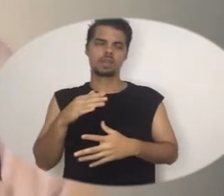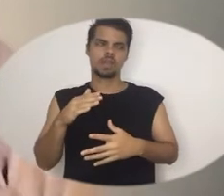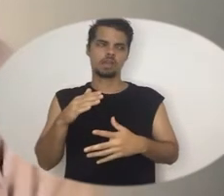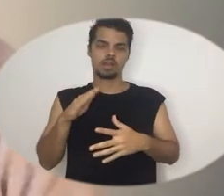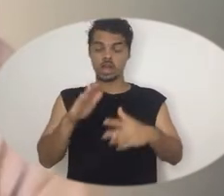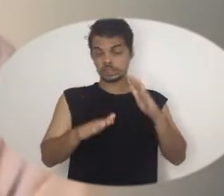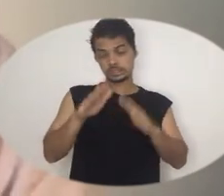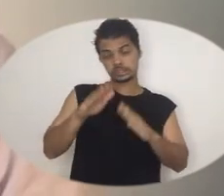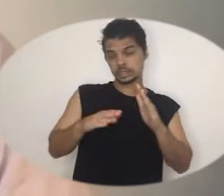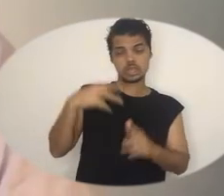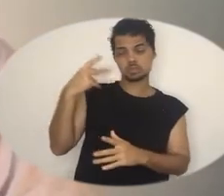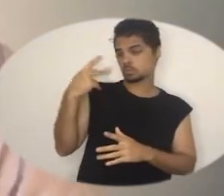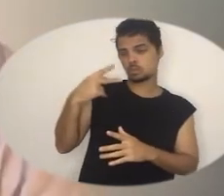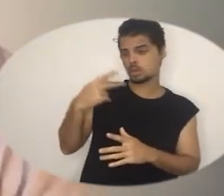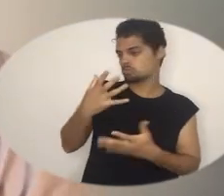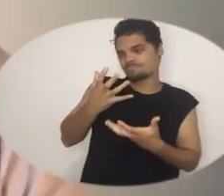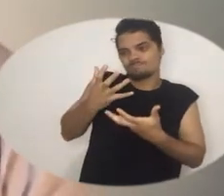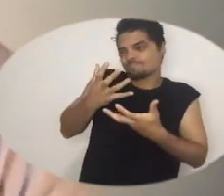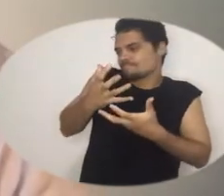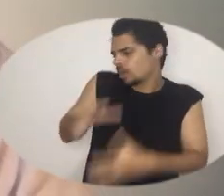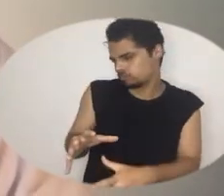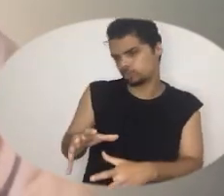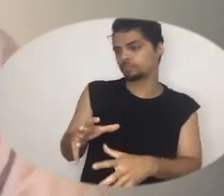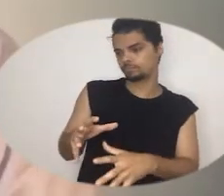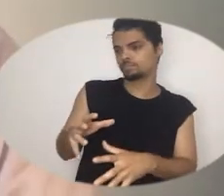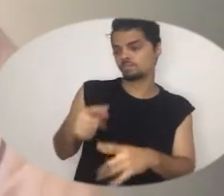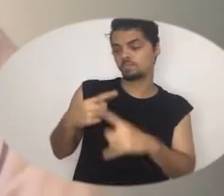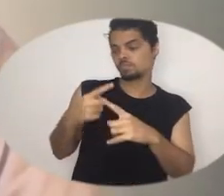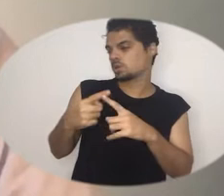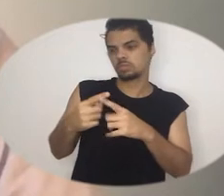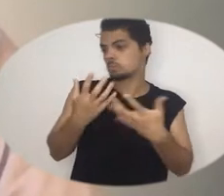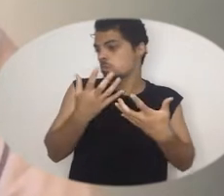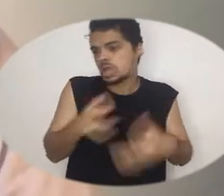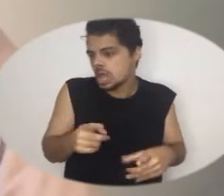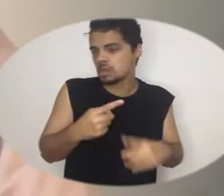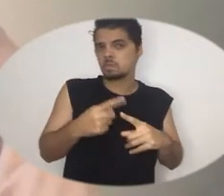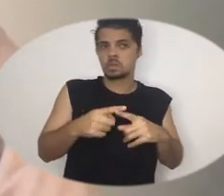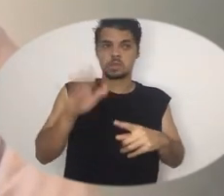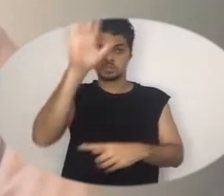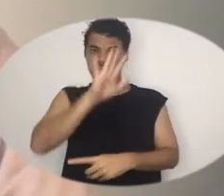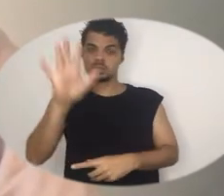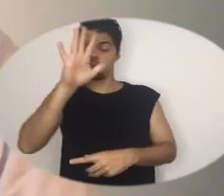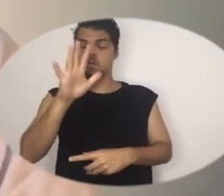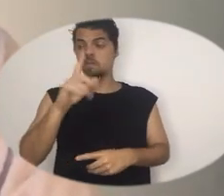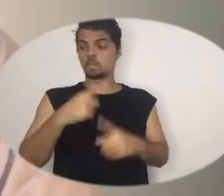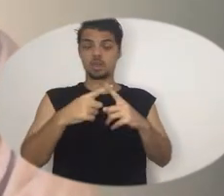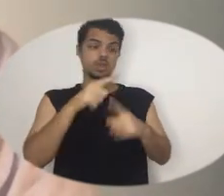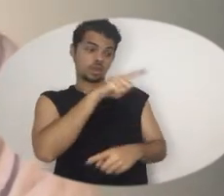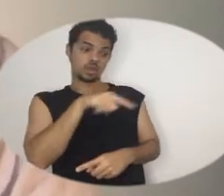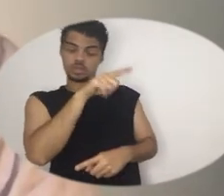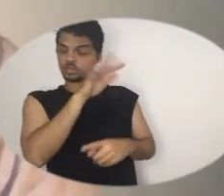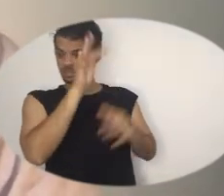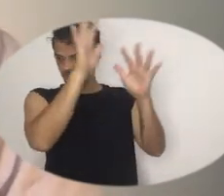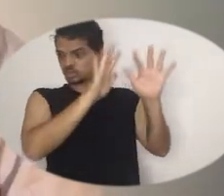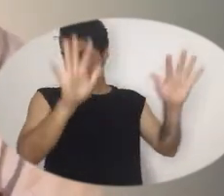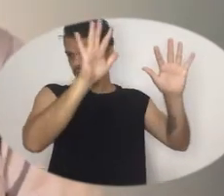recusaram a listar províncias como Bahia Maranhão e Pará como parte do território brasileiro por que elas permaneciam FIES